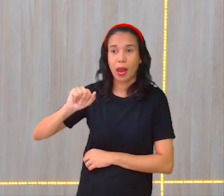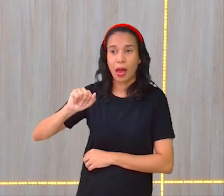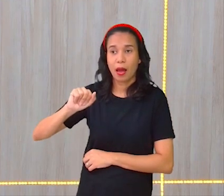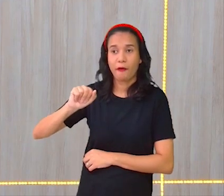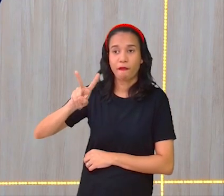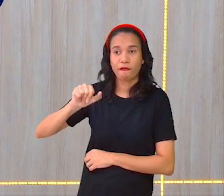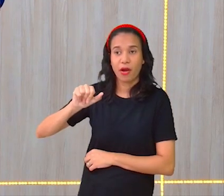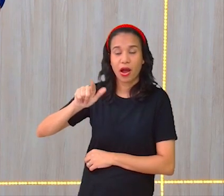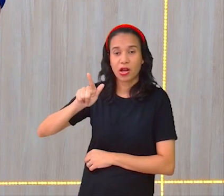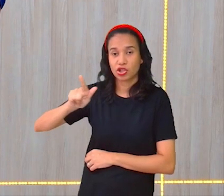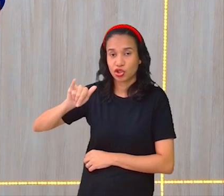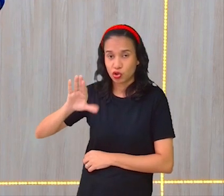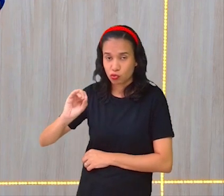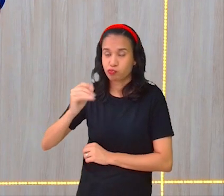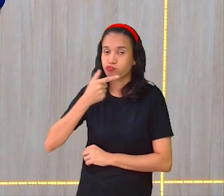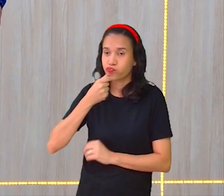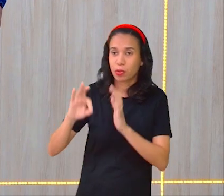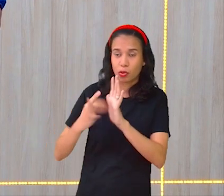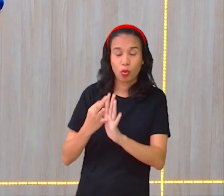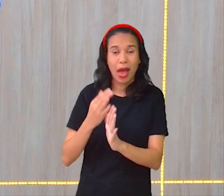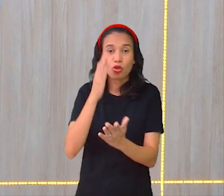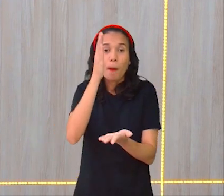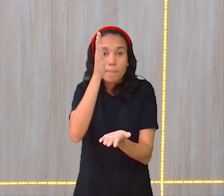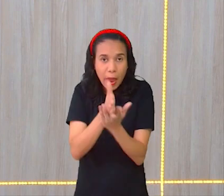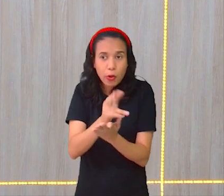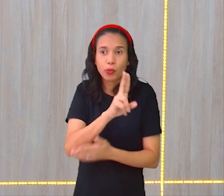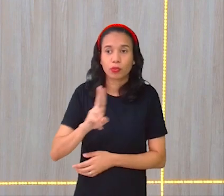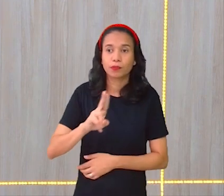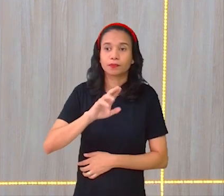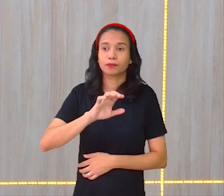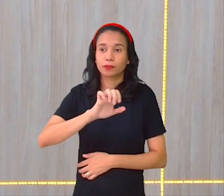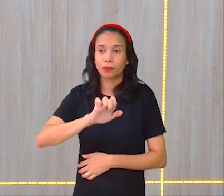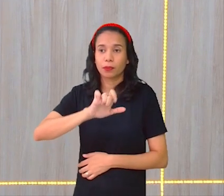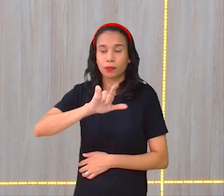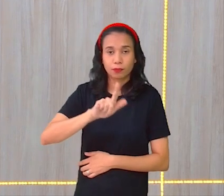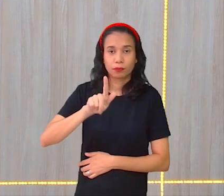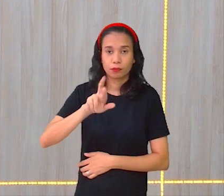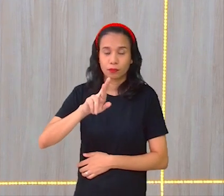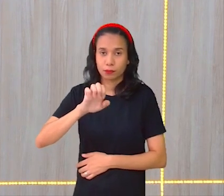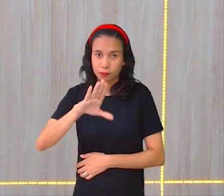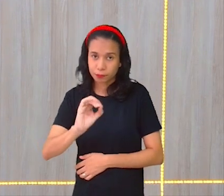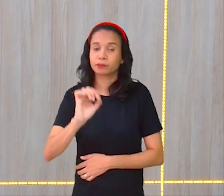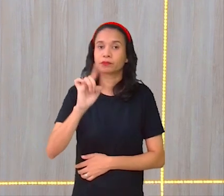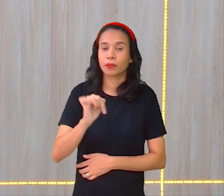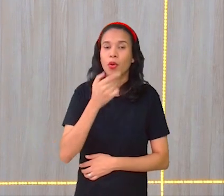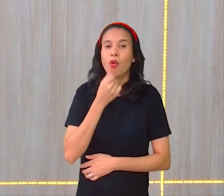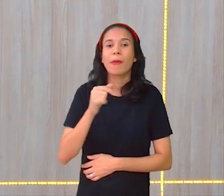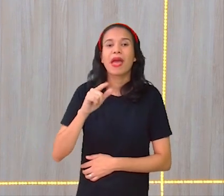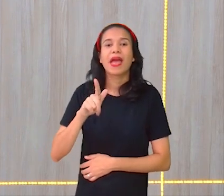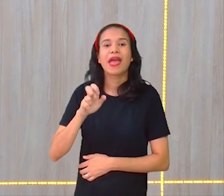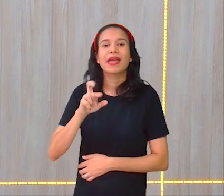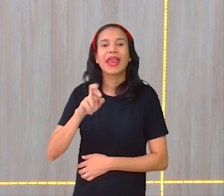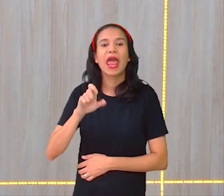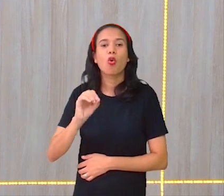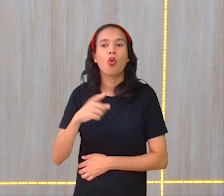tem também uma obra que está no centro, de um artista chamado El Greco. Ele era grego, mas ele vivia